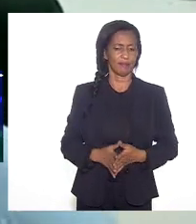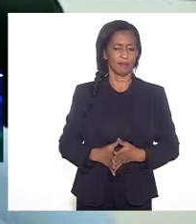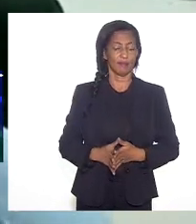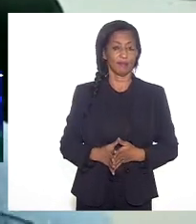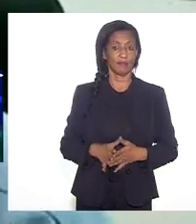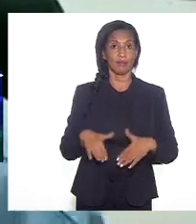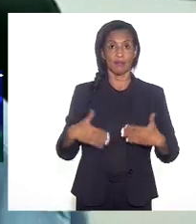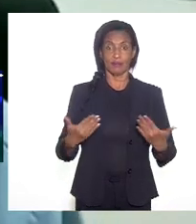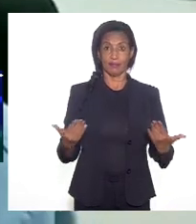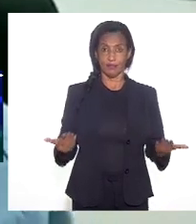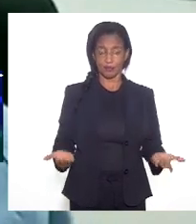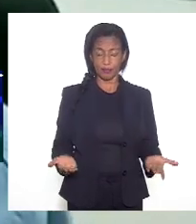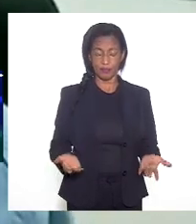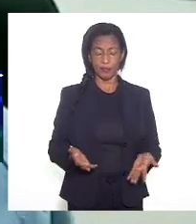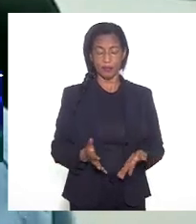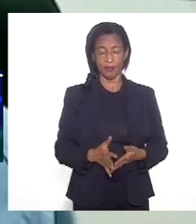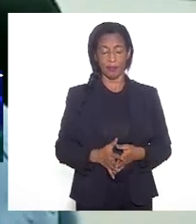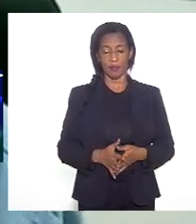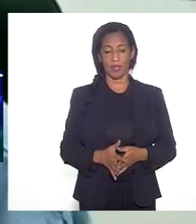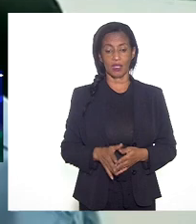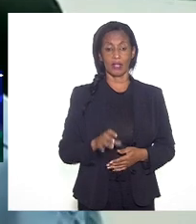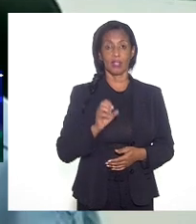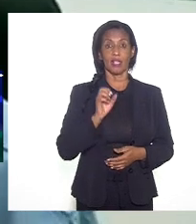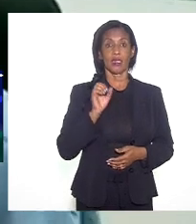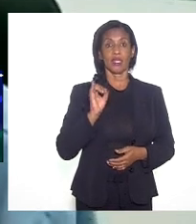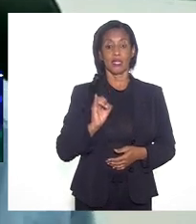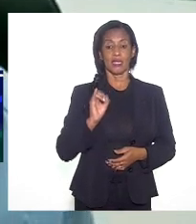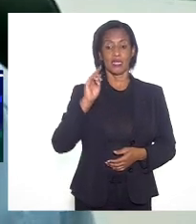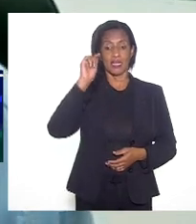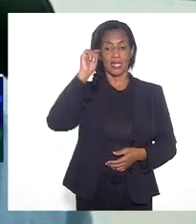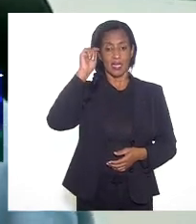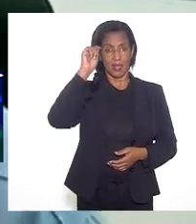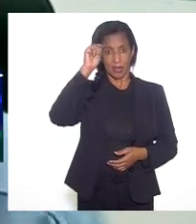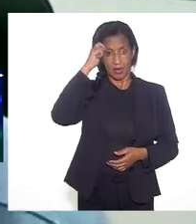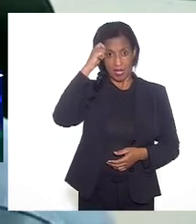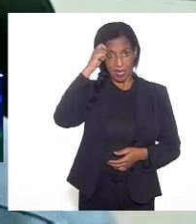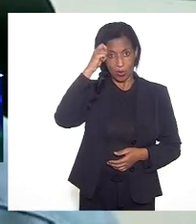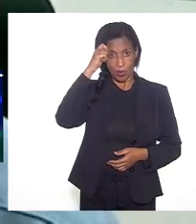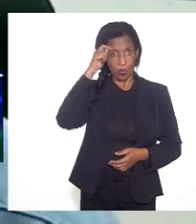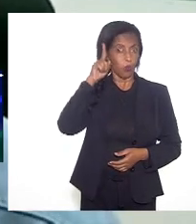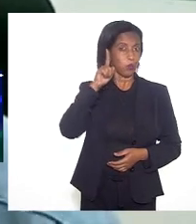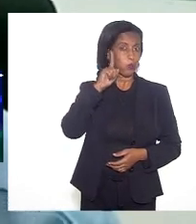ainda mais sendo negro, pardo e sendo mulher.